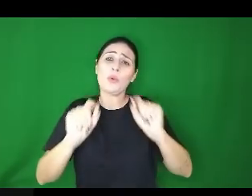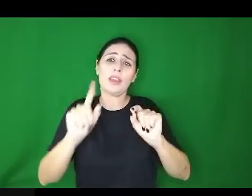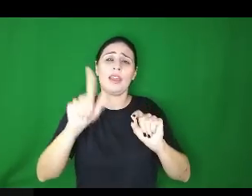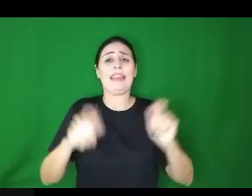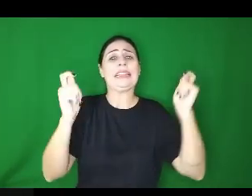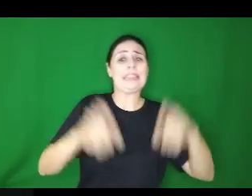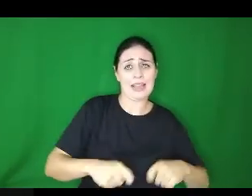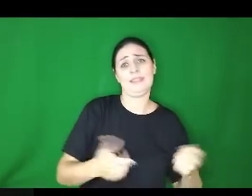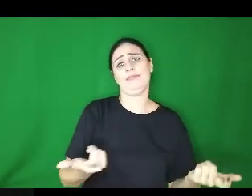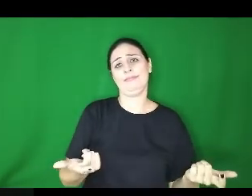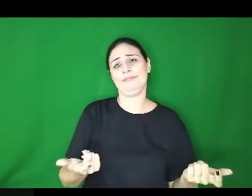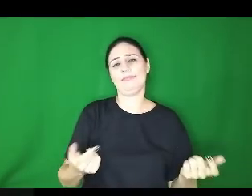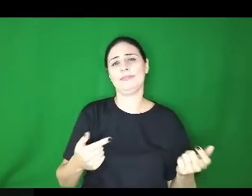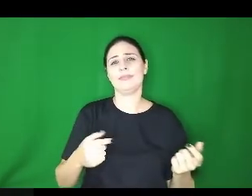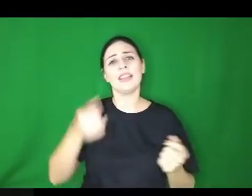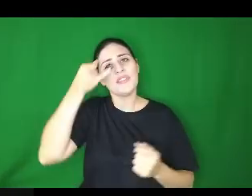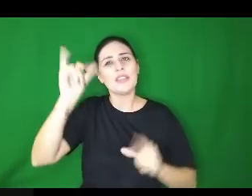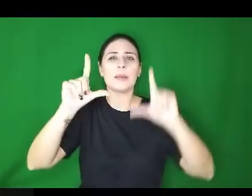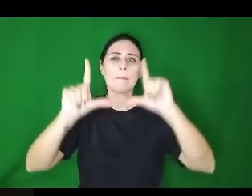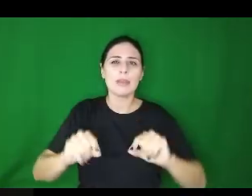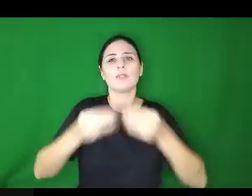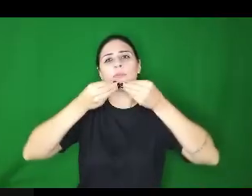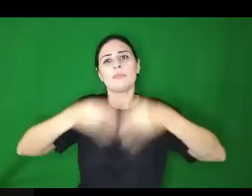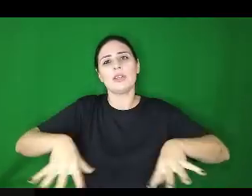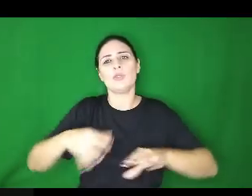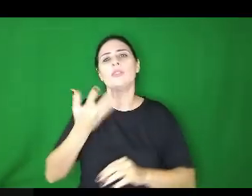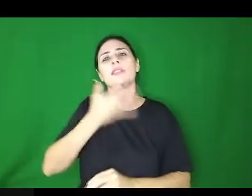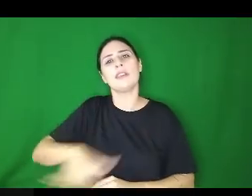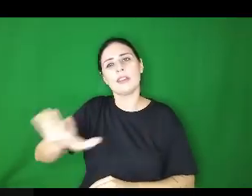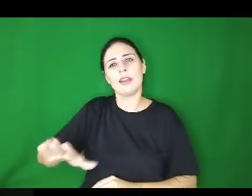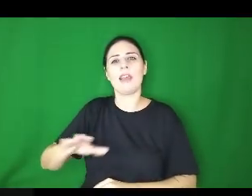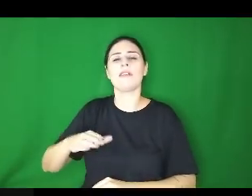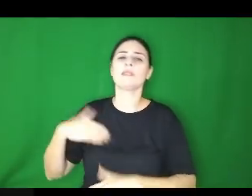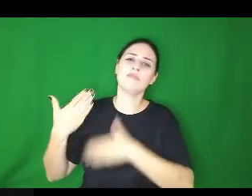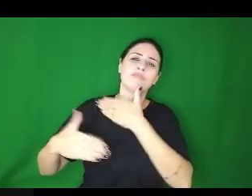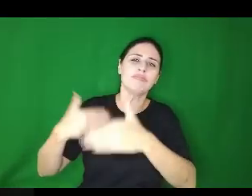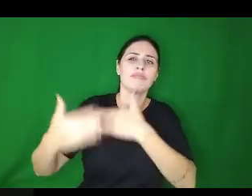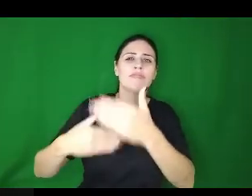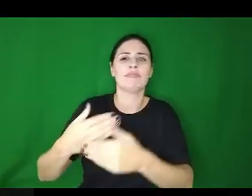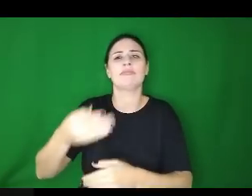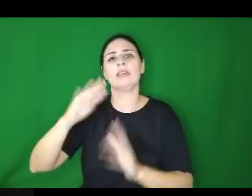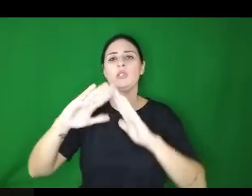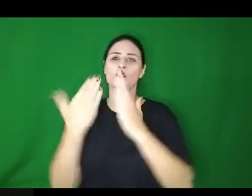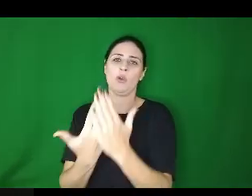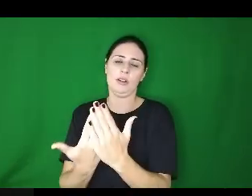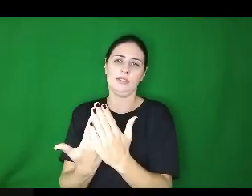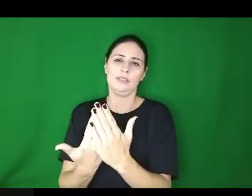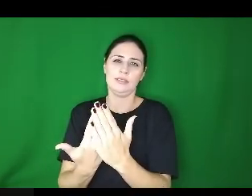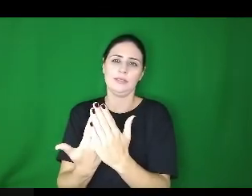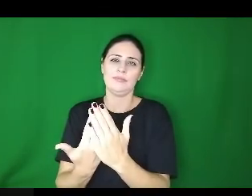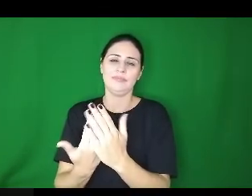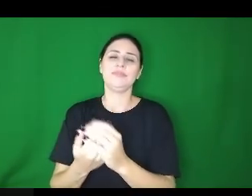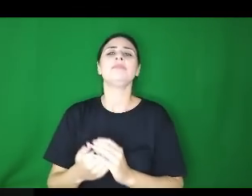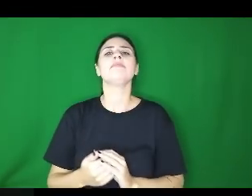Mas nós temos que pensar que nós estamos nesse caráter de excepcionalidade e que, em um determinado